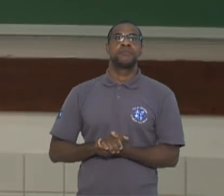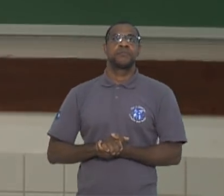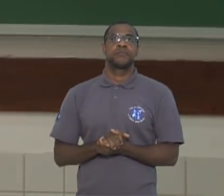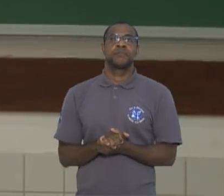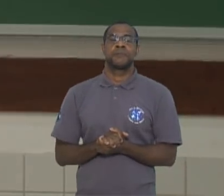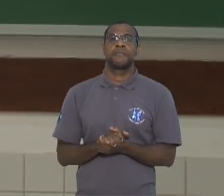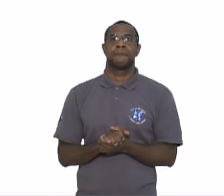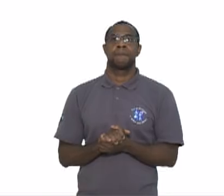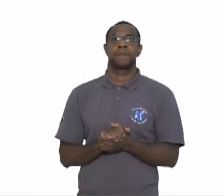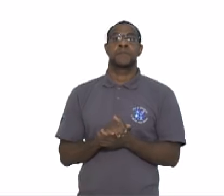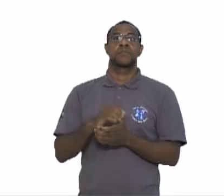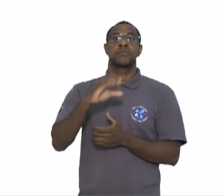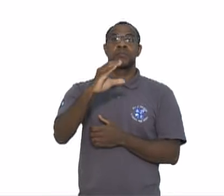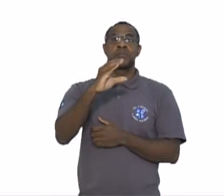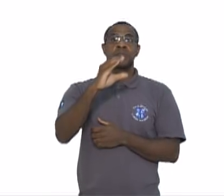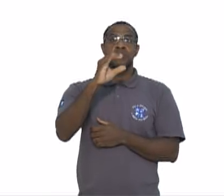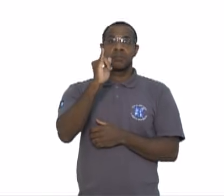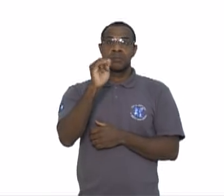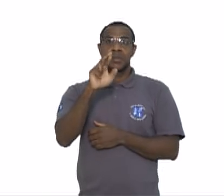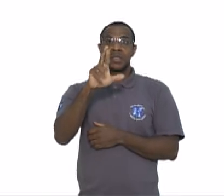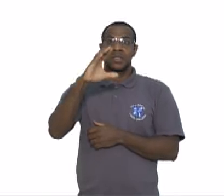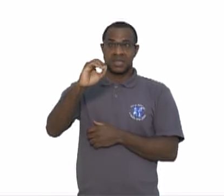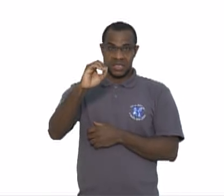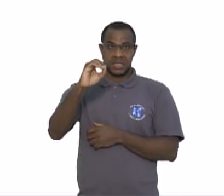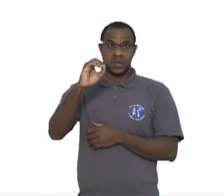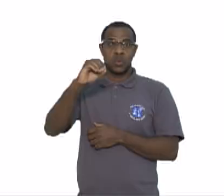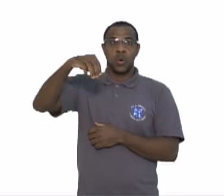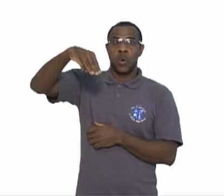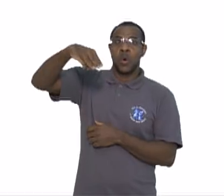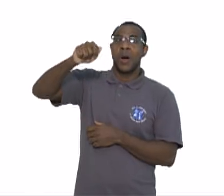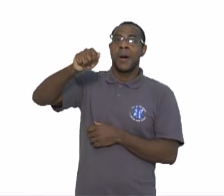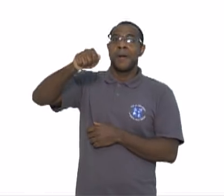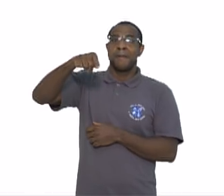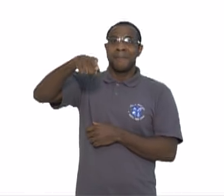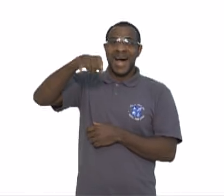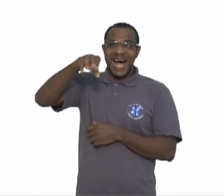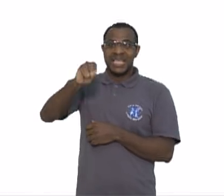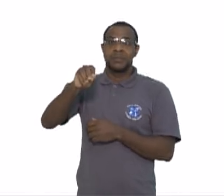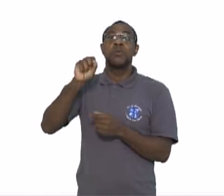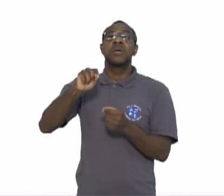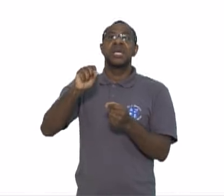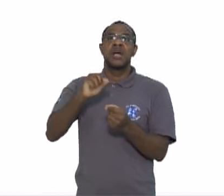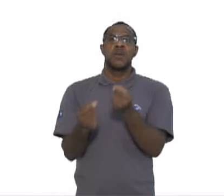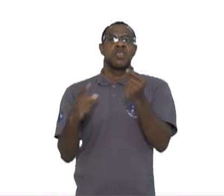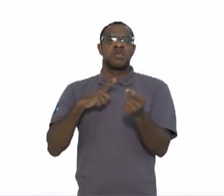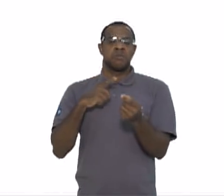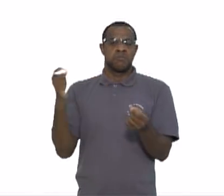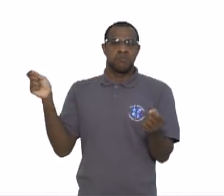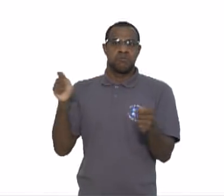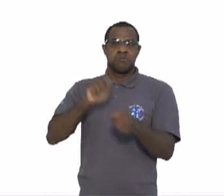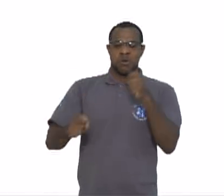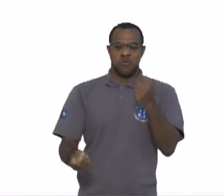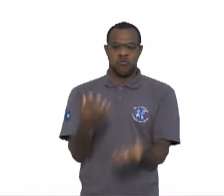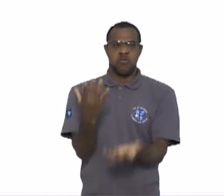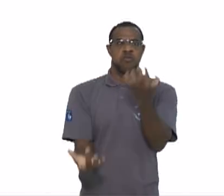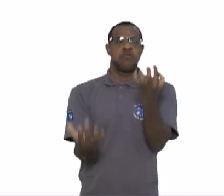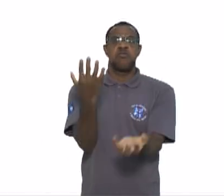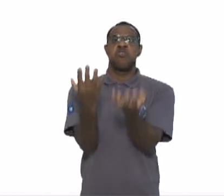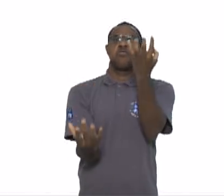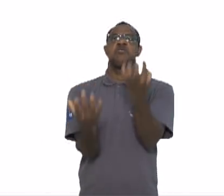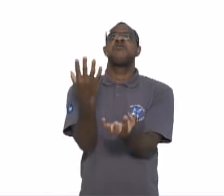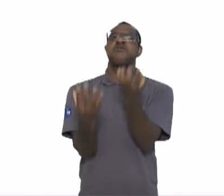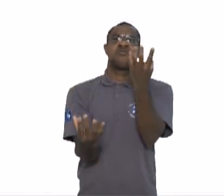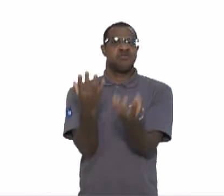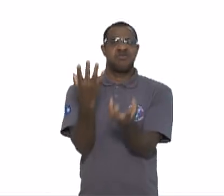O Circo Máximo, né? Ele foi queimado, né, num incêndio e fica em ruínas. Em seu lugar, há uma área de lazer e